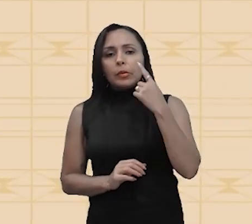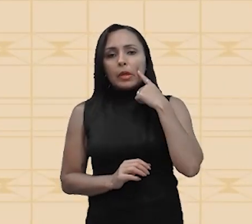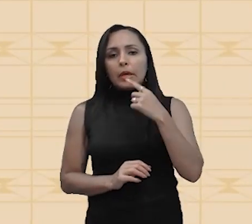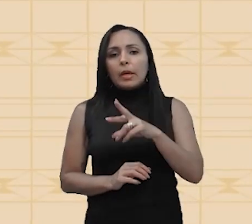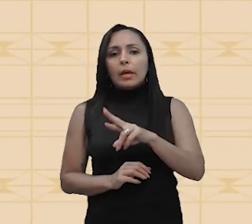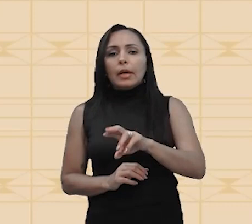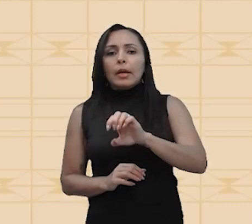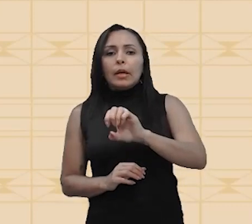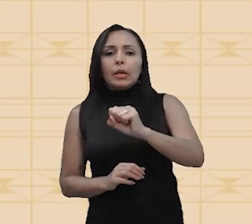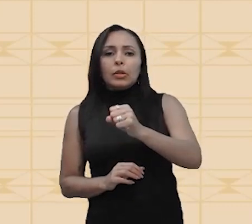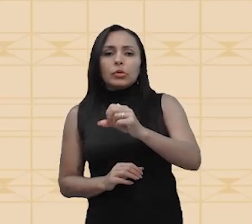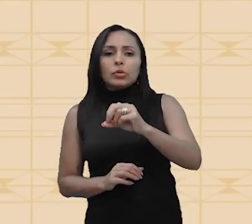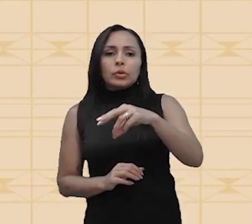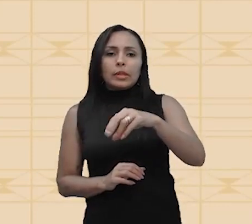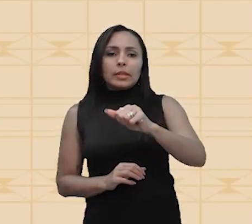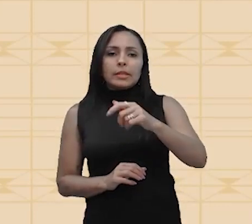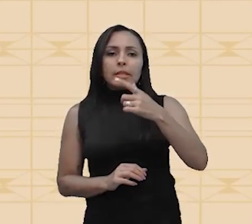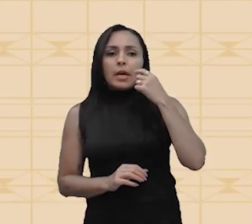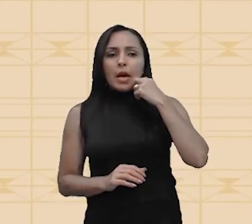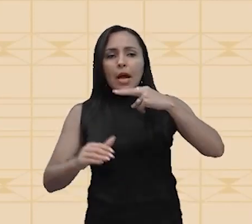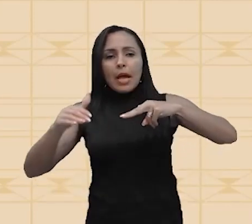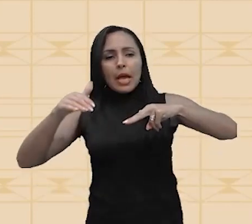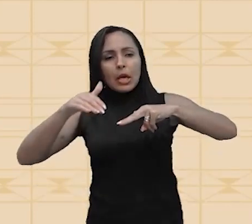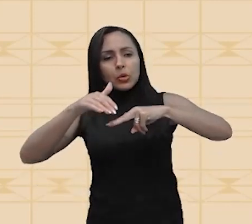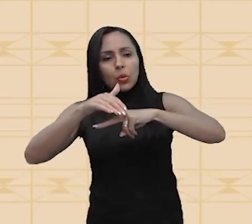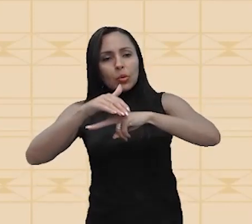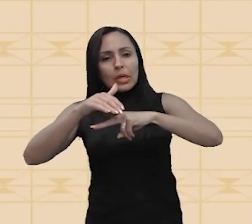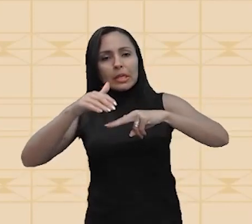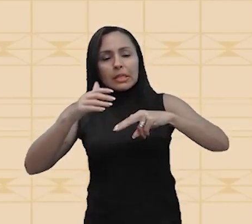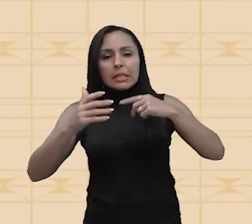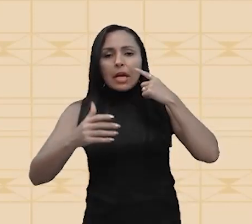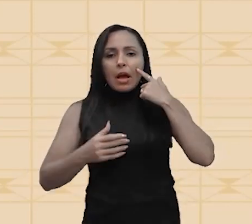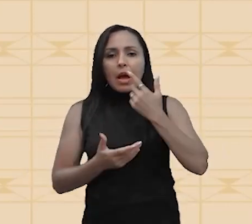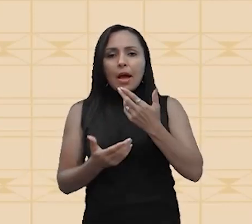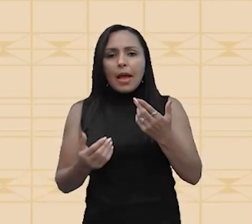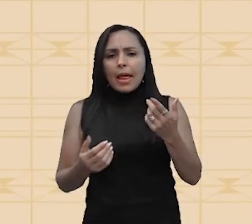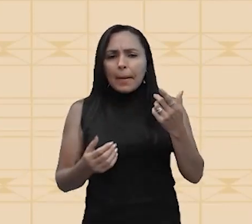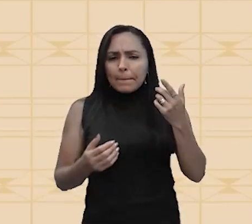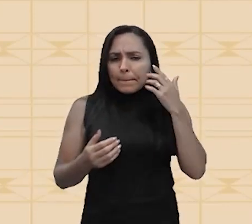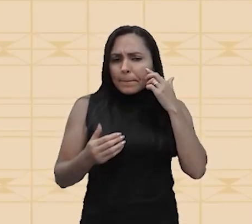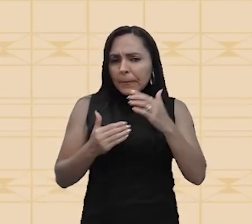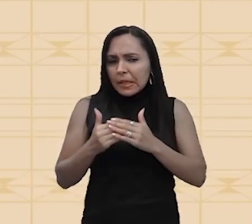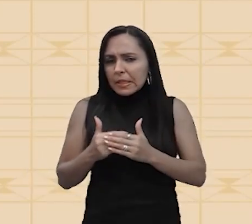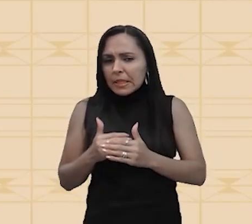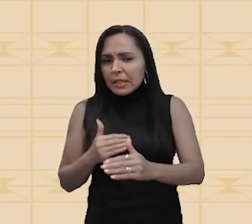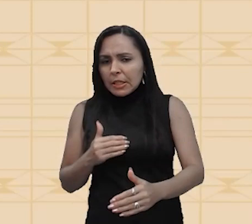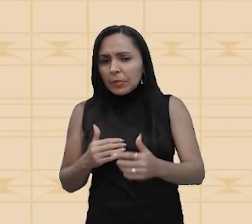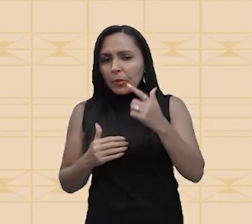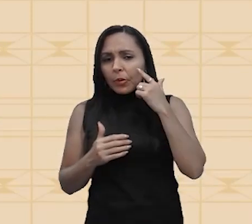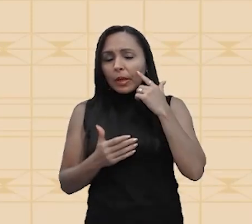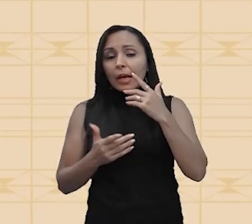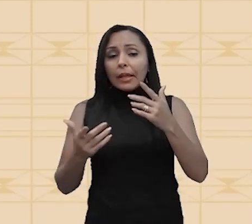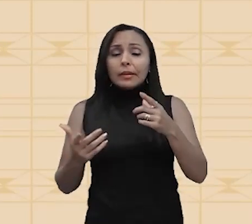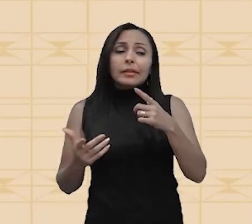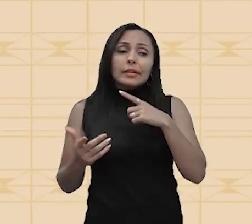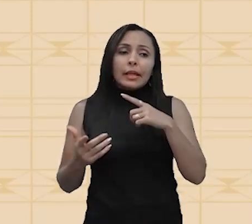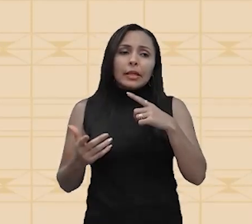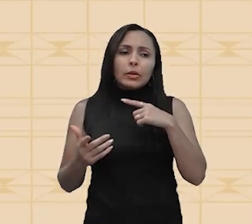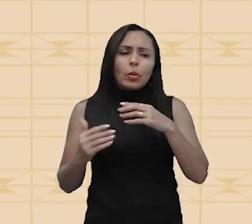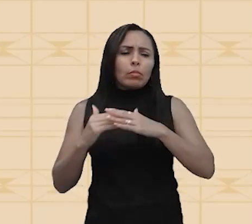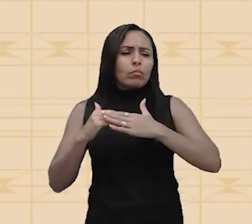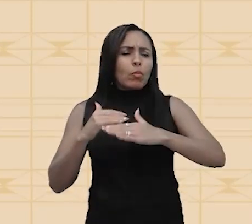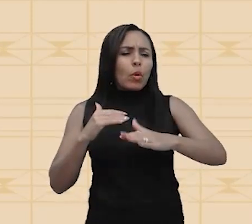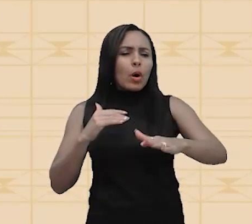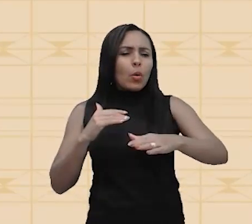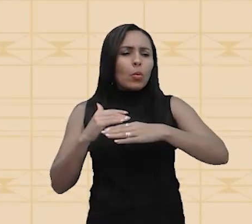é a ressonância. Pois é, a ressonância ela parte do princípio que toda matéria ela tem uma onda. Eu tenho